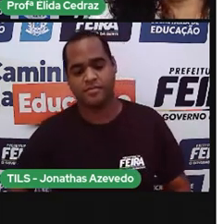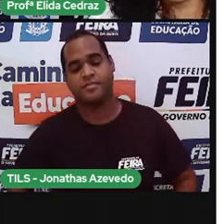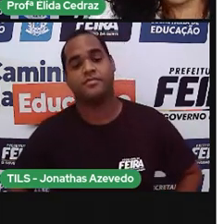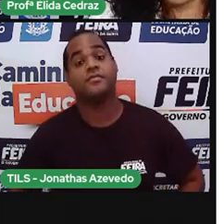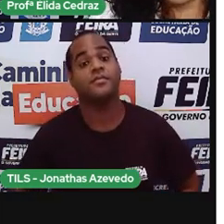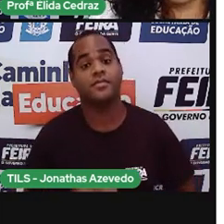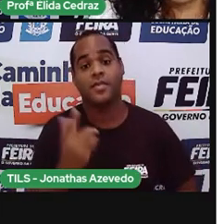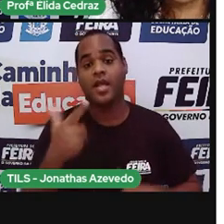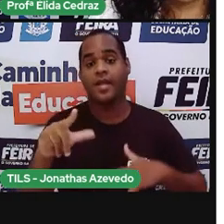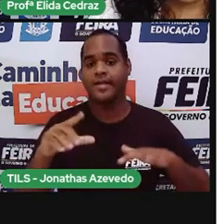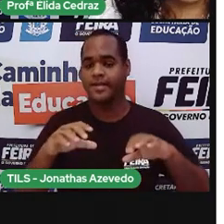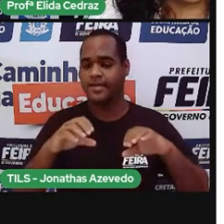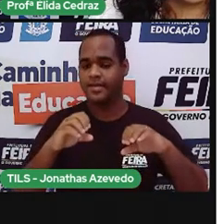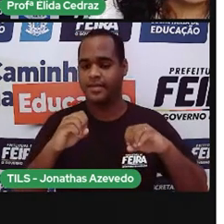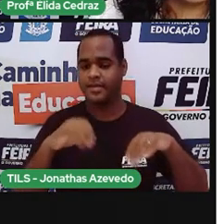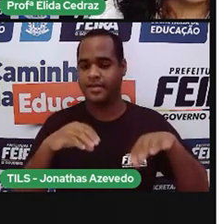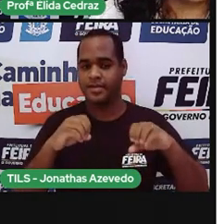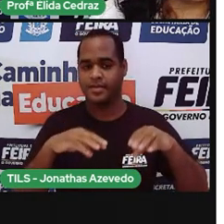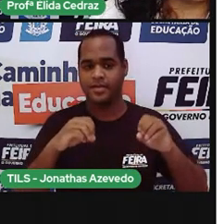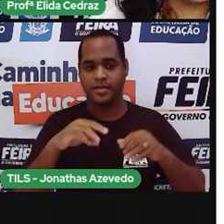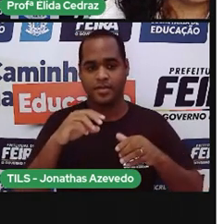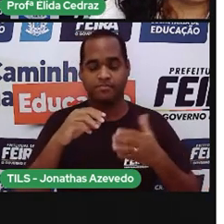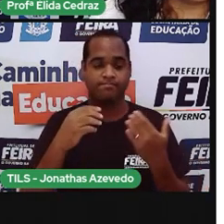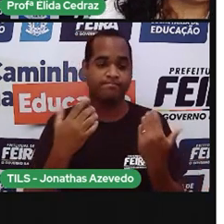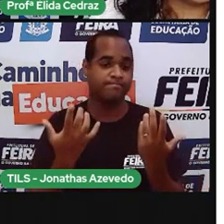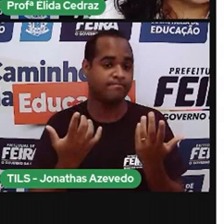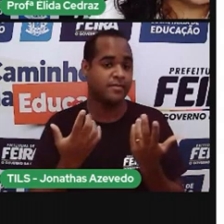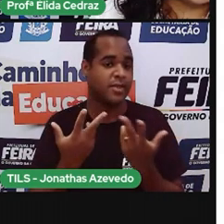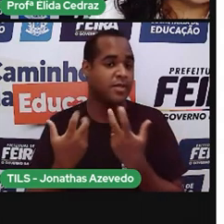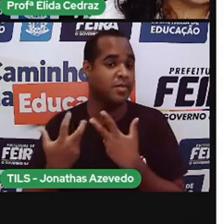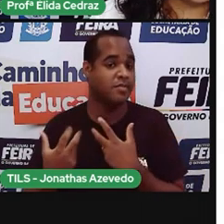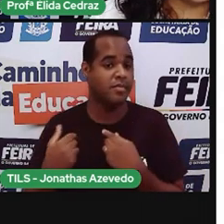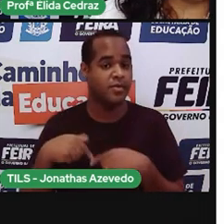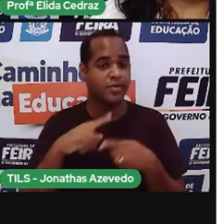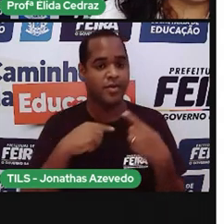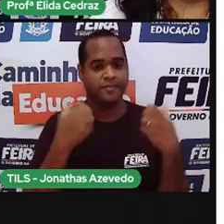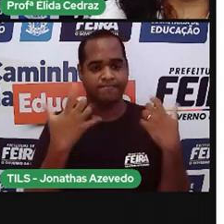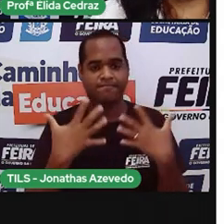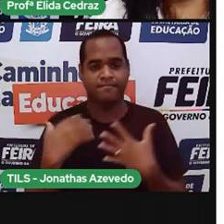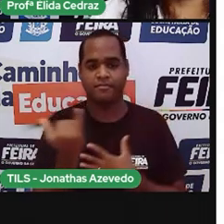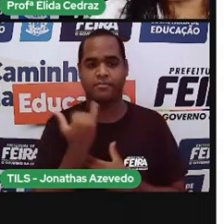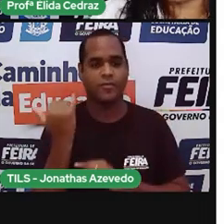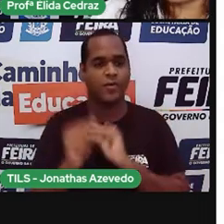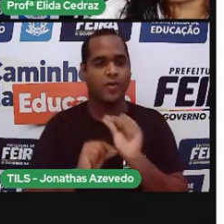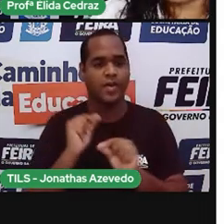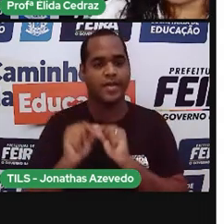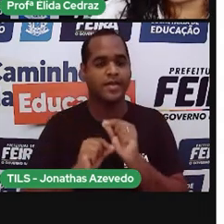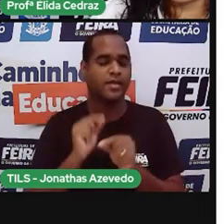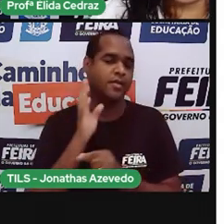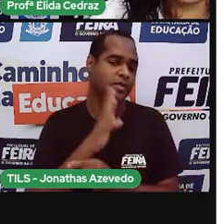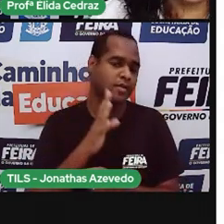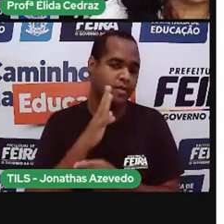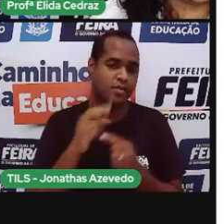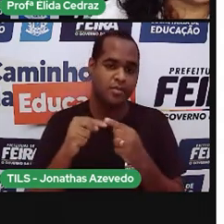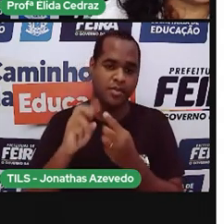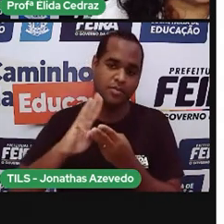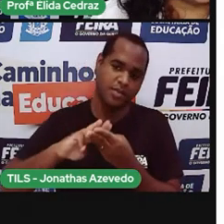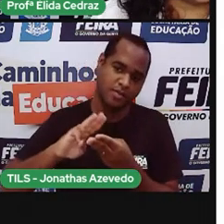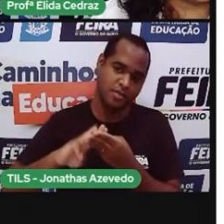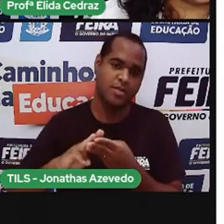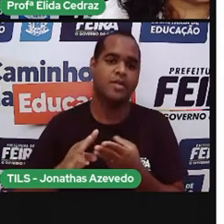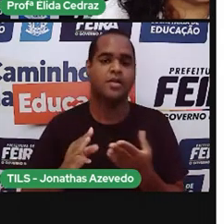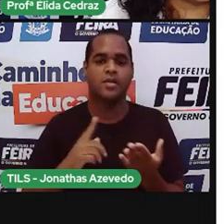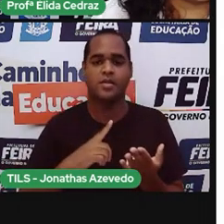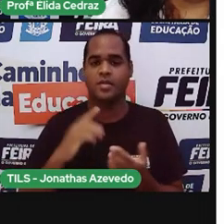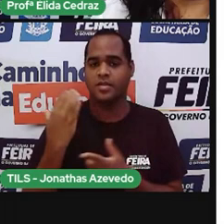Na última aula, nós vimos muitas coisas legais a respeito de matemática e ciências